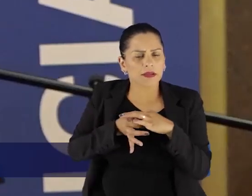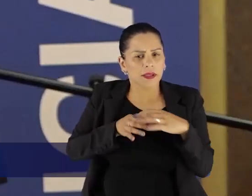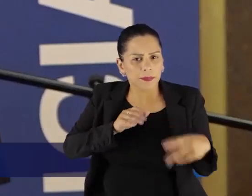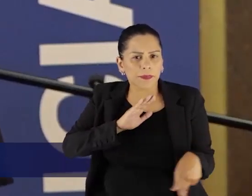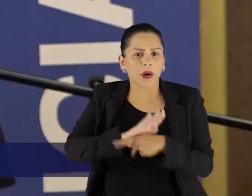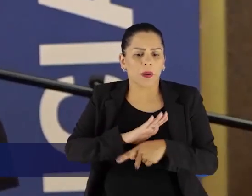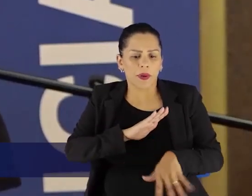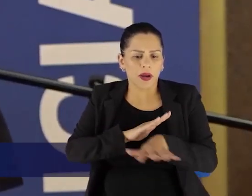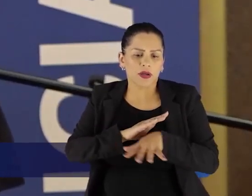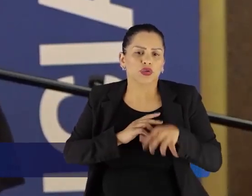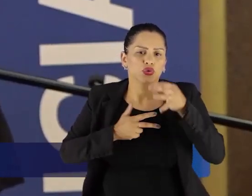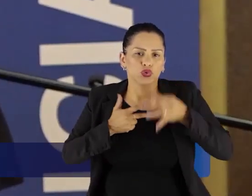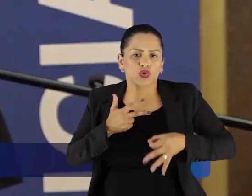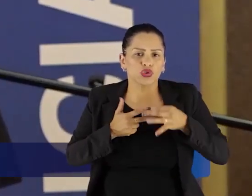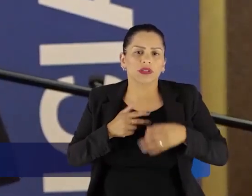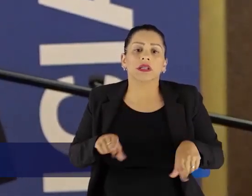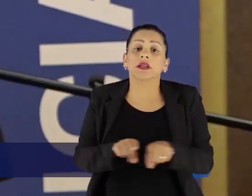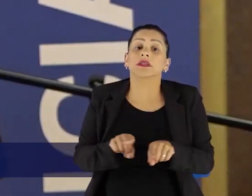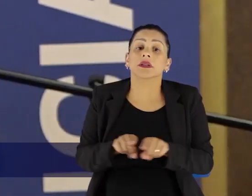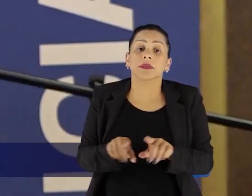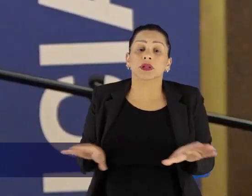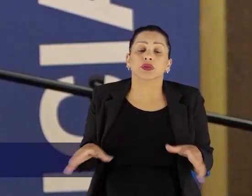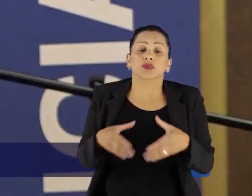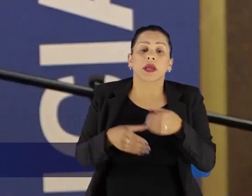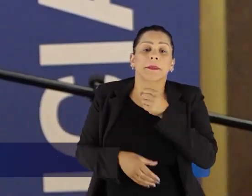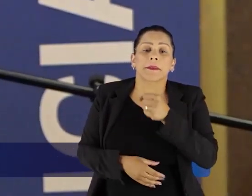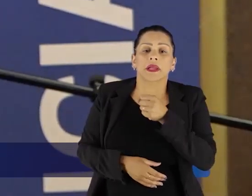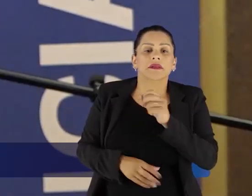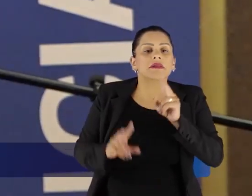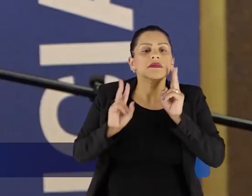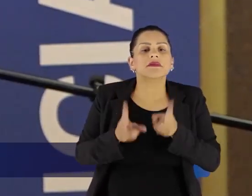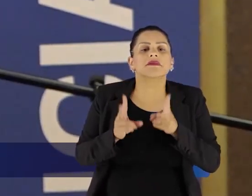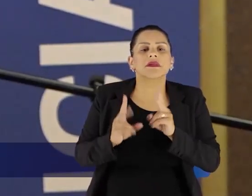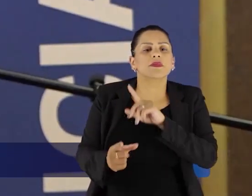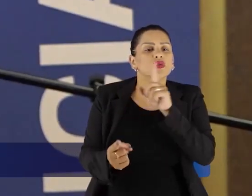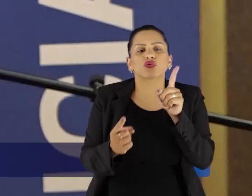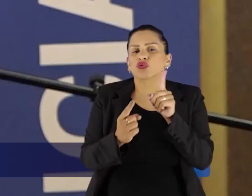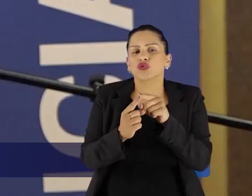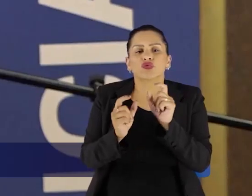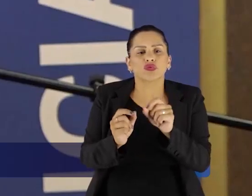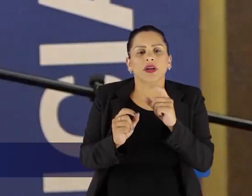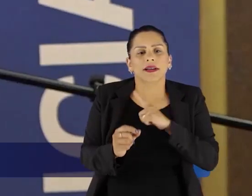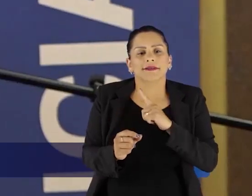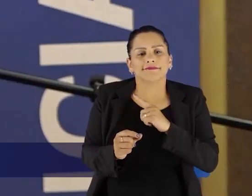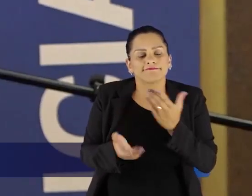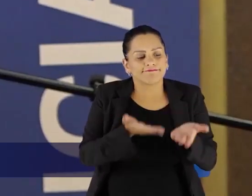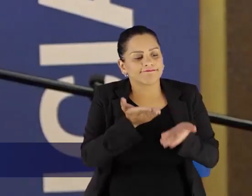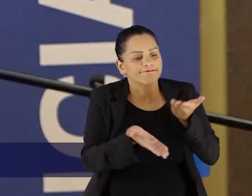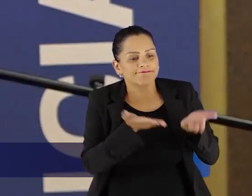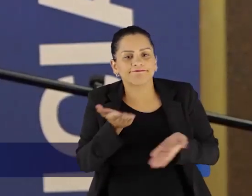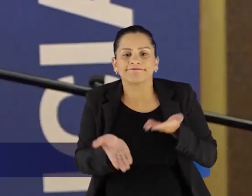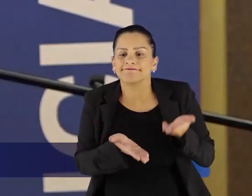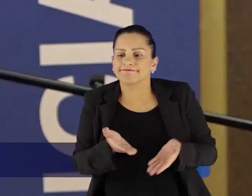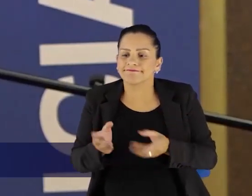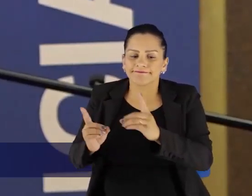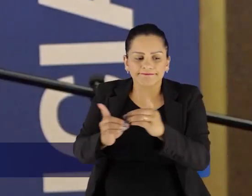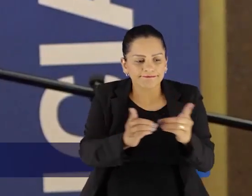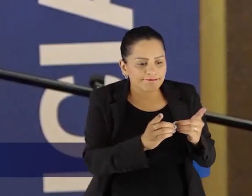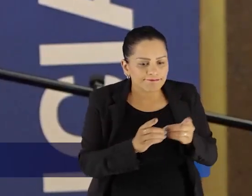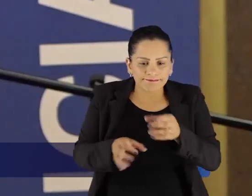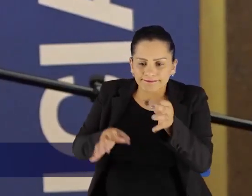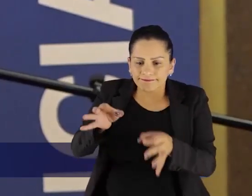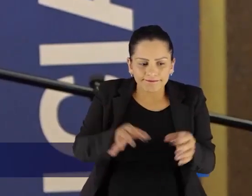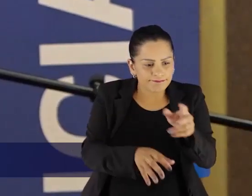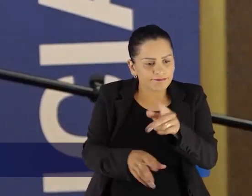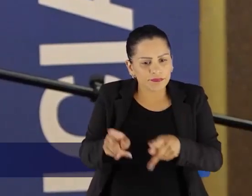justiça e os órgãos de imprensa simples objetivo de aprimorar a prestação jurisdicional defender